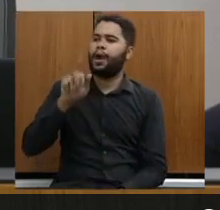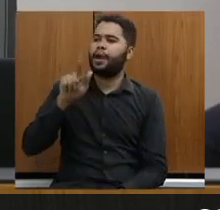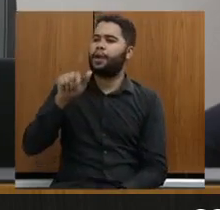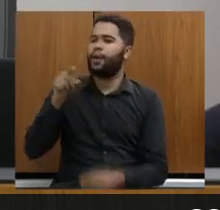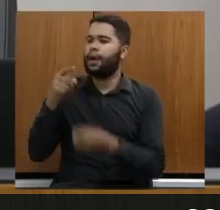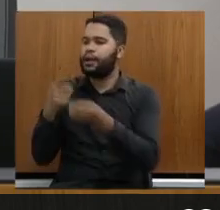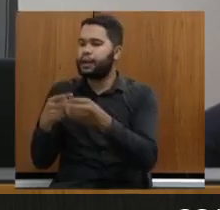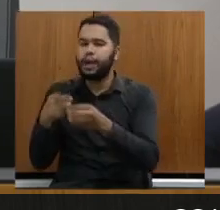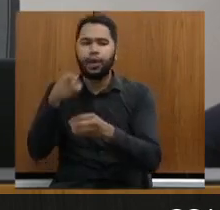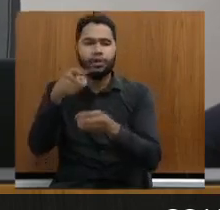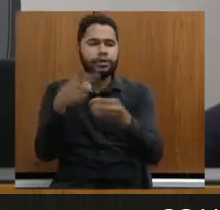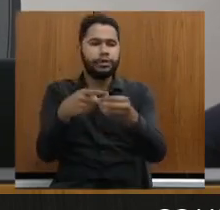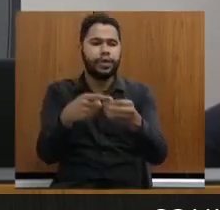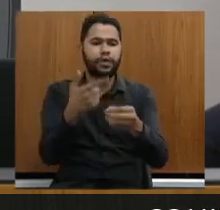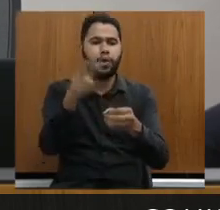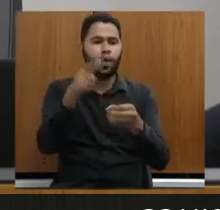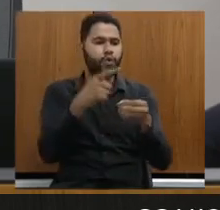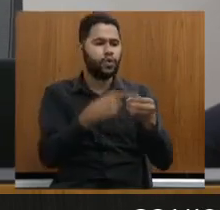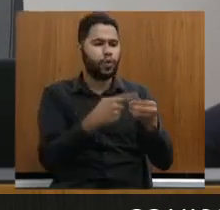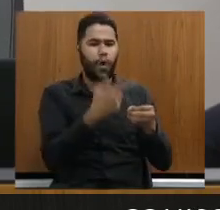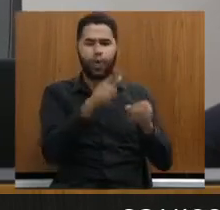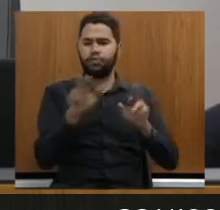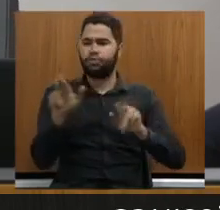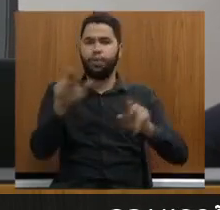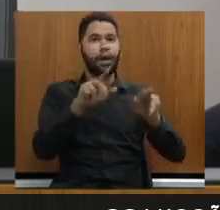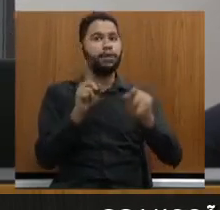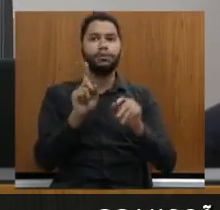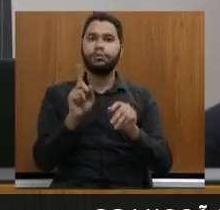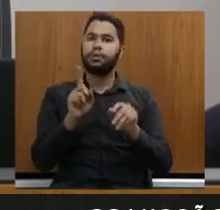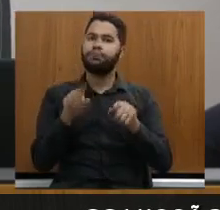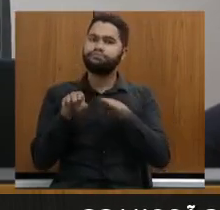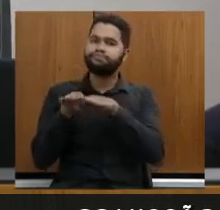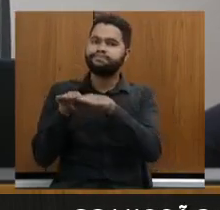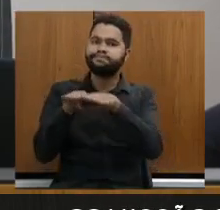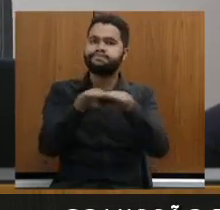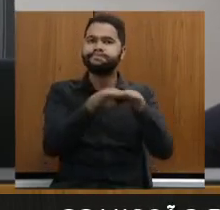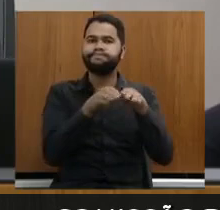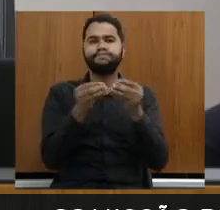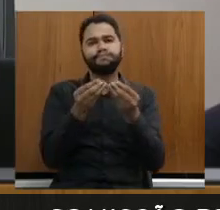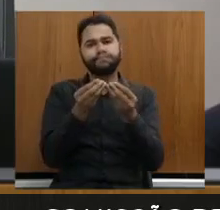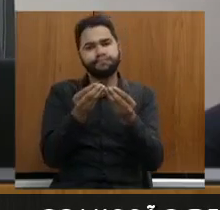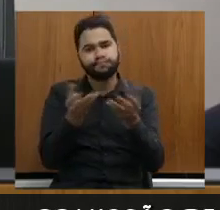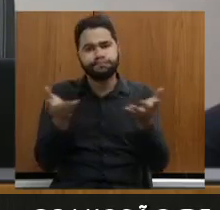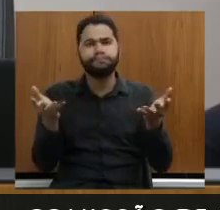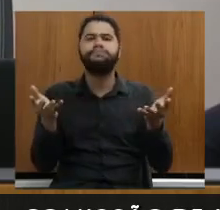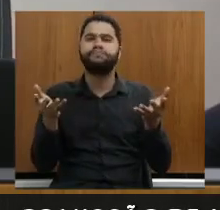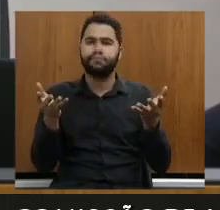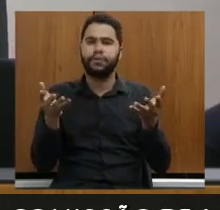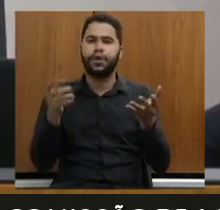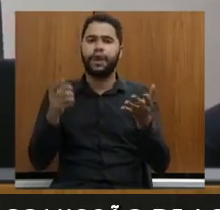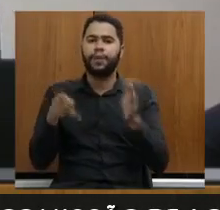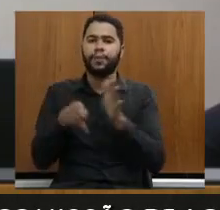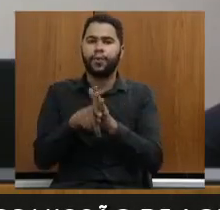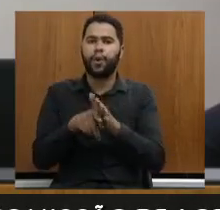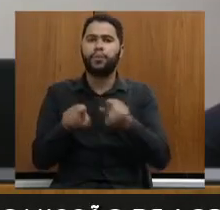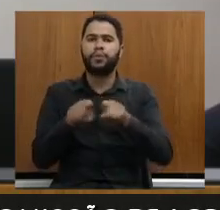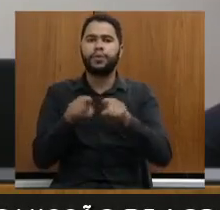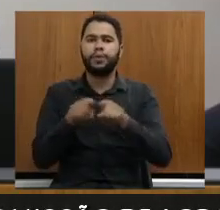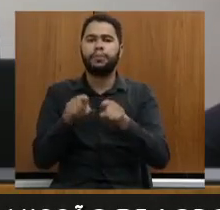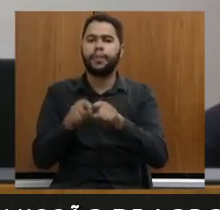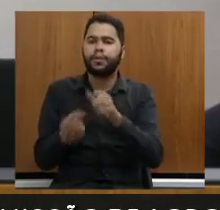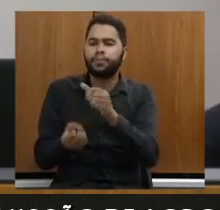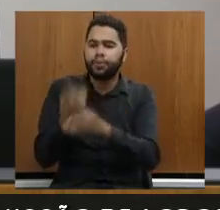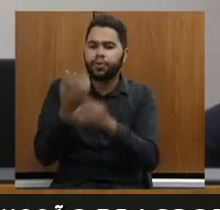outro número no sul de Minas no norte de Minas você nós temos que oferecer oportunidades aos pequenos e médios produtores